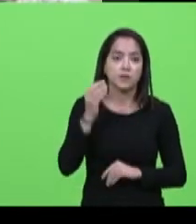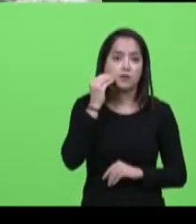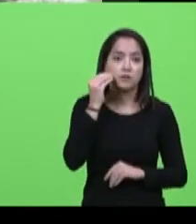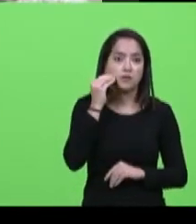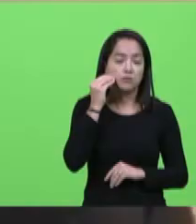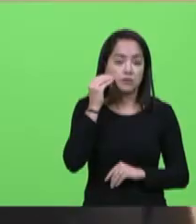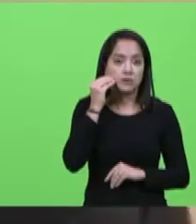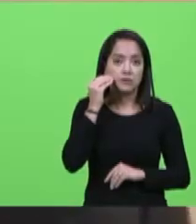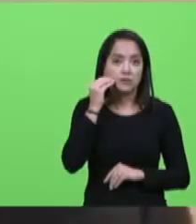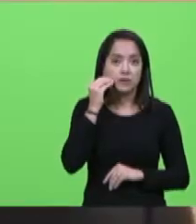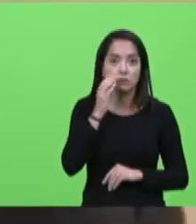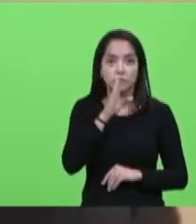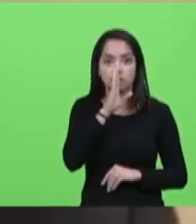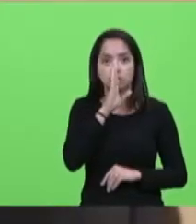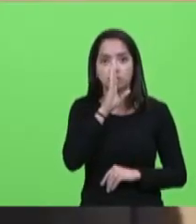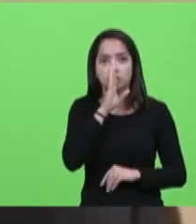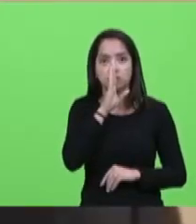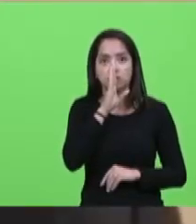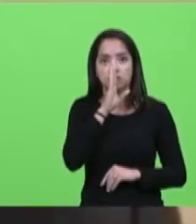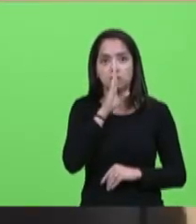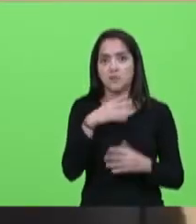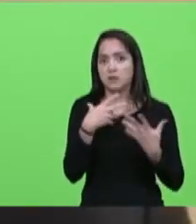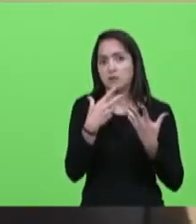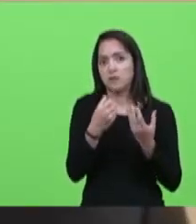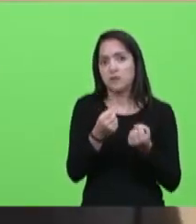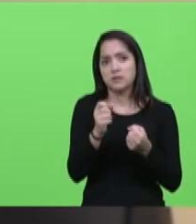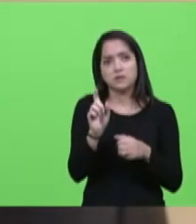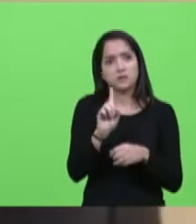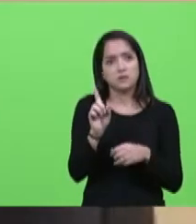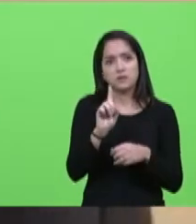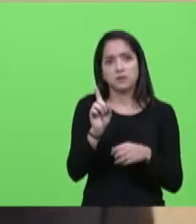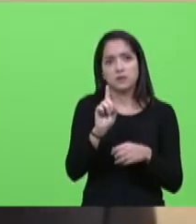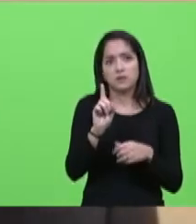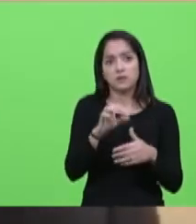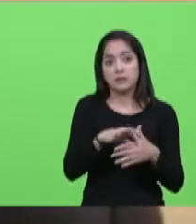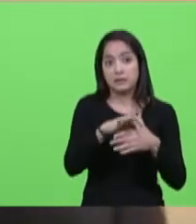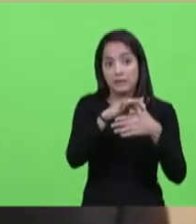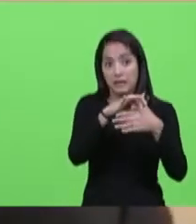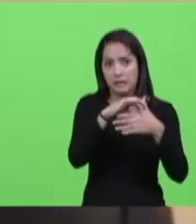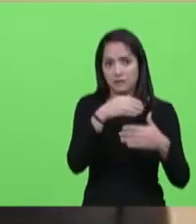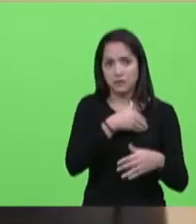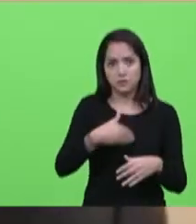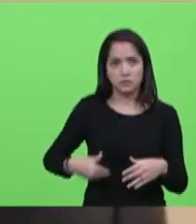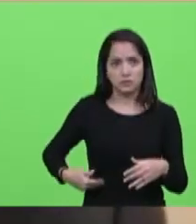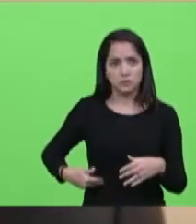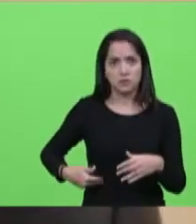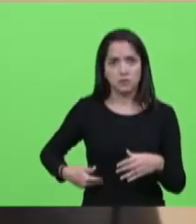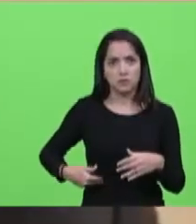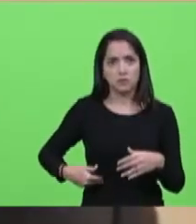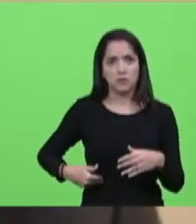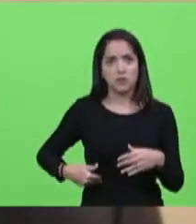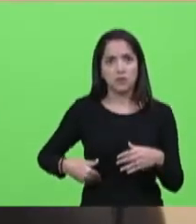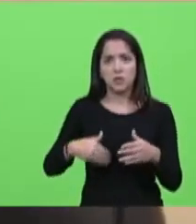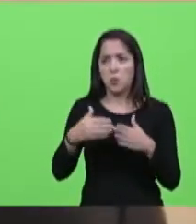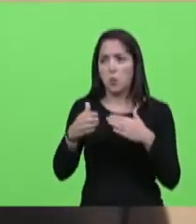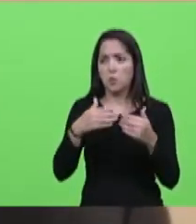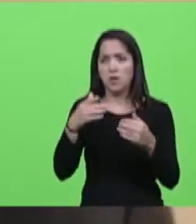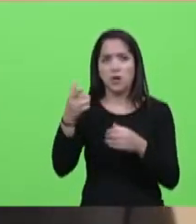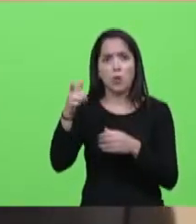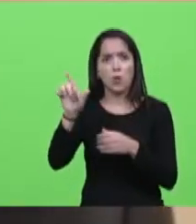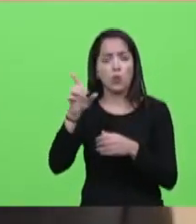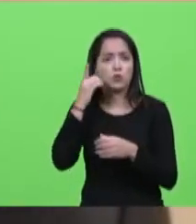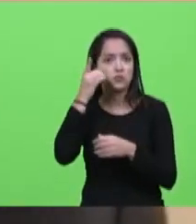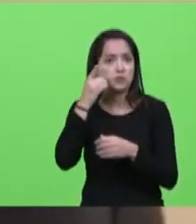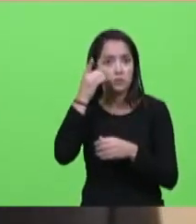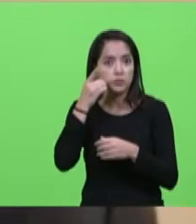calado aqui, mas eu não vou aceitar esse tipo de fala da líder de governo em relação a qualquer outro colega aqui. Me desculpa,